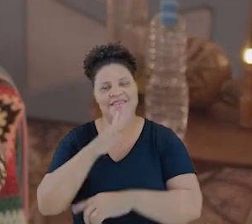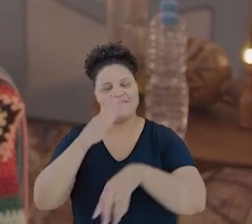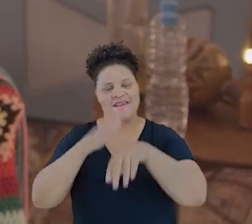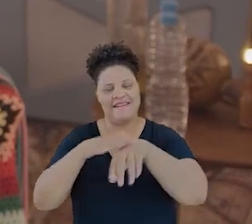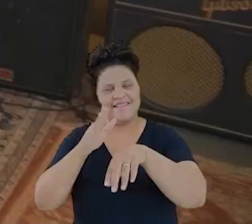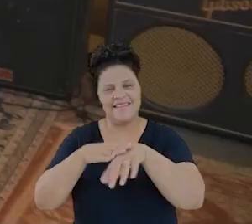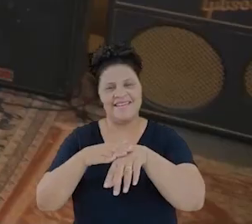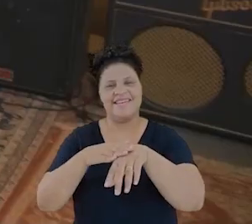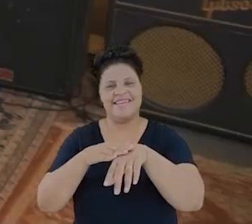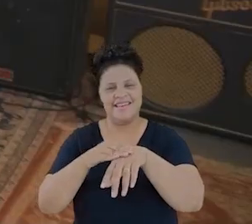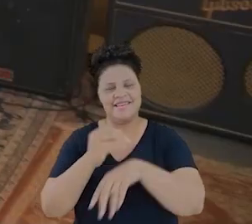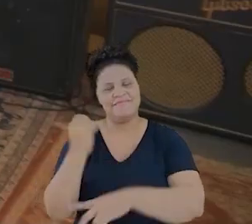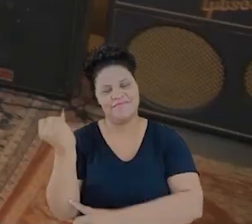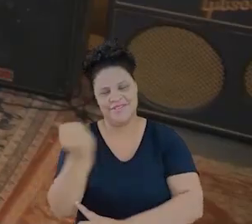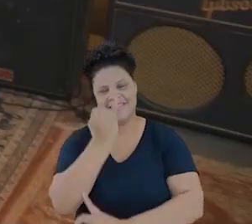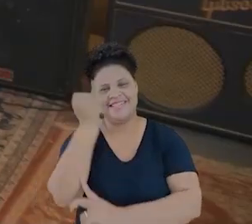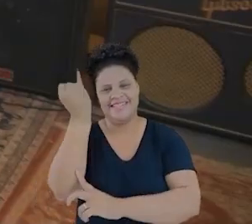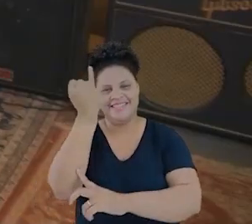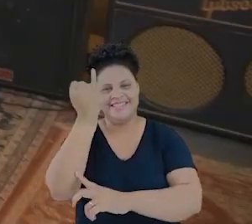independente.